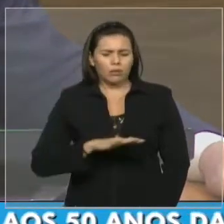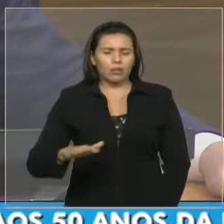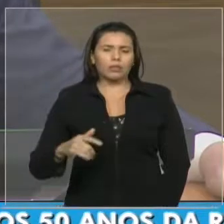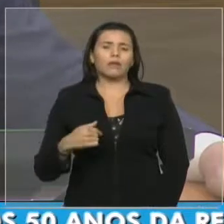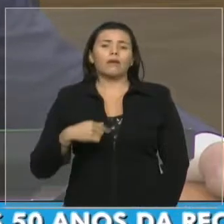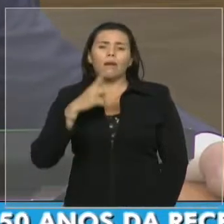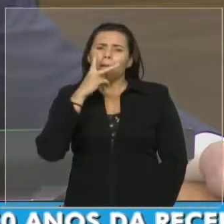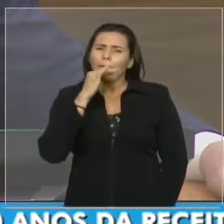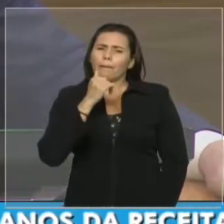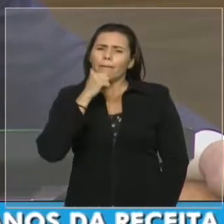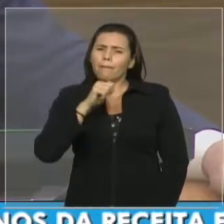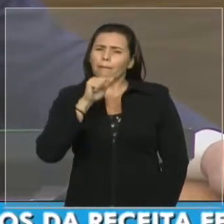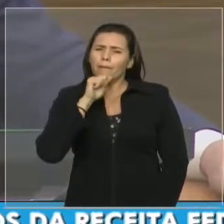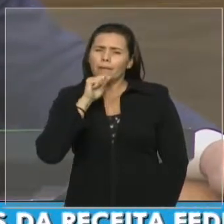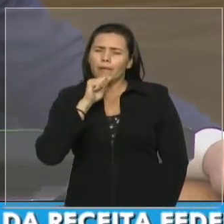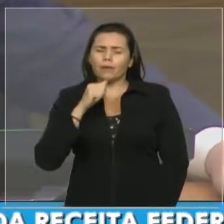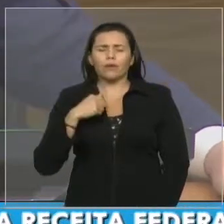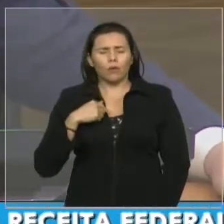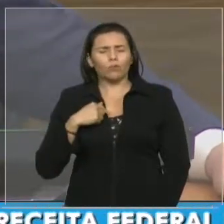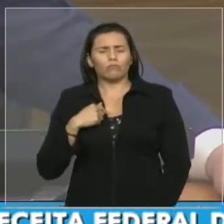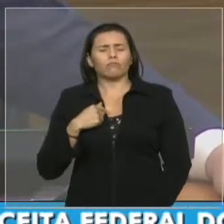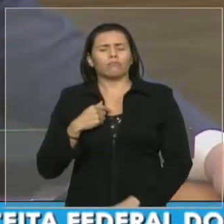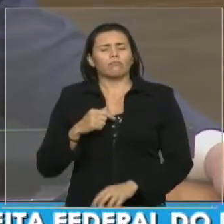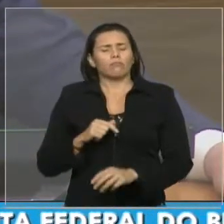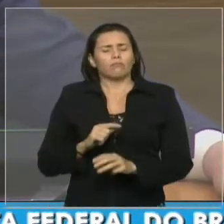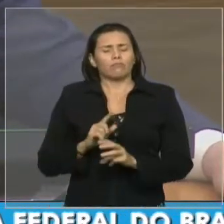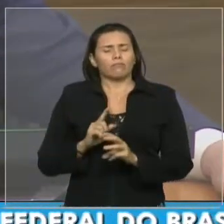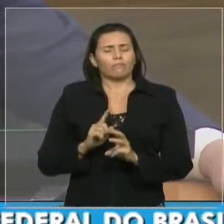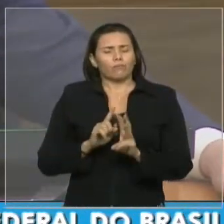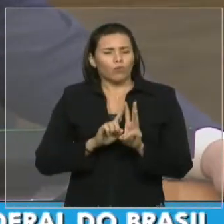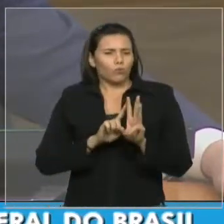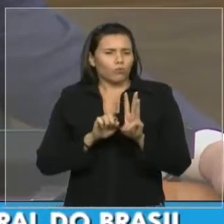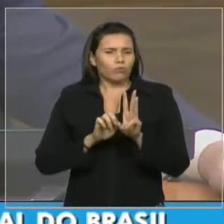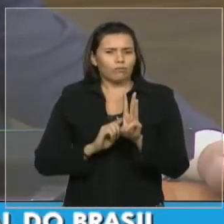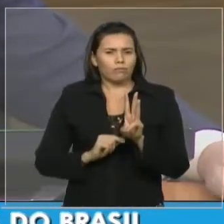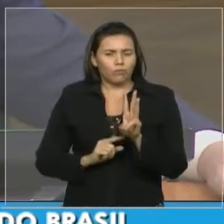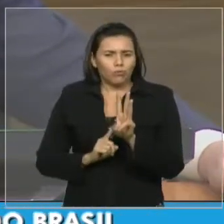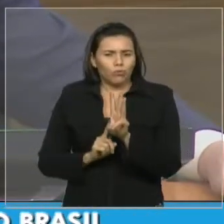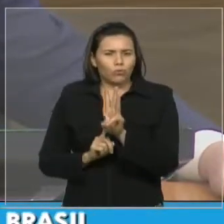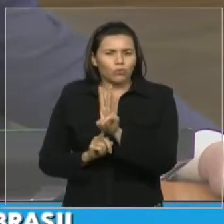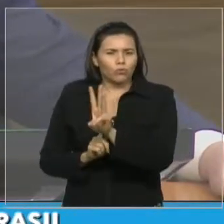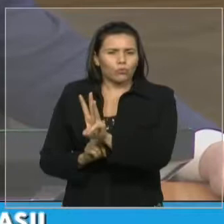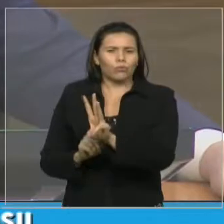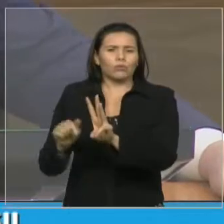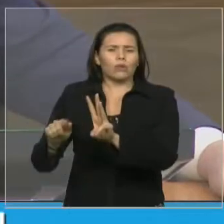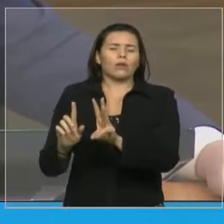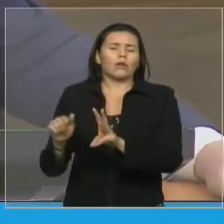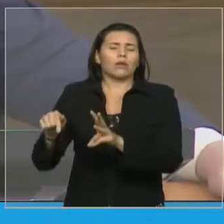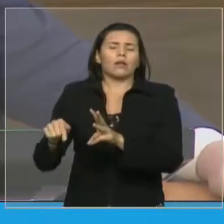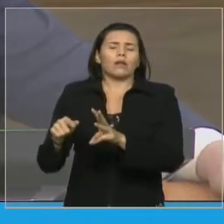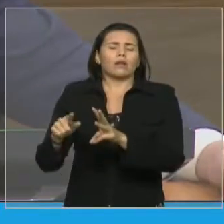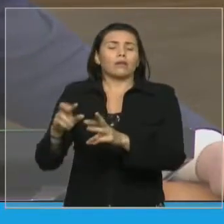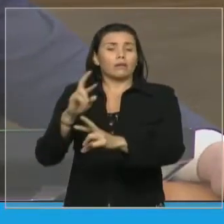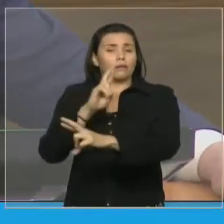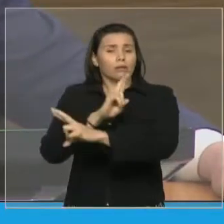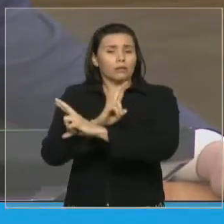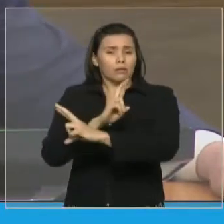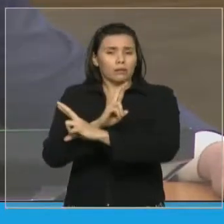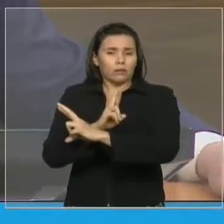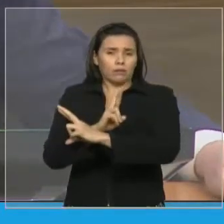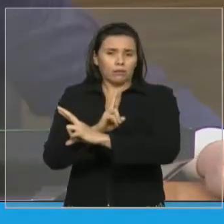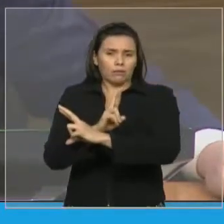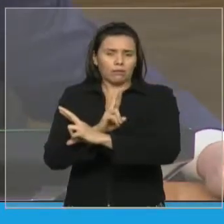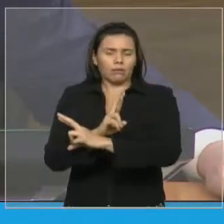para tratar de um assunto relativo à Receita Federal. E nós tivemos que ir lá